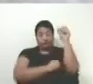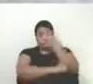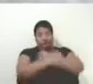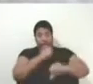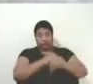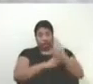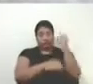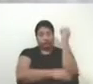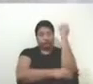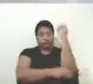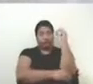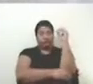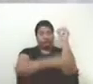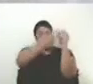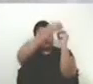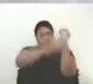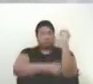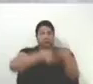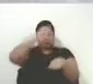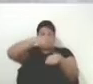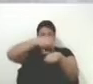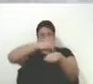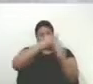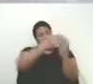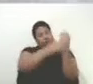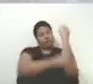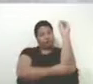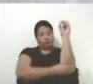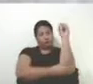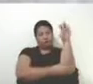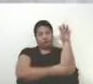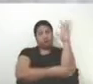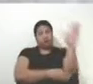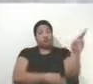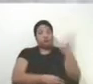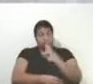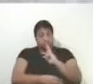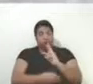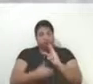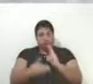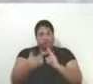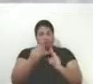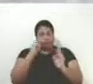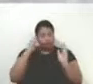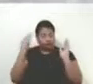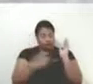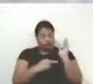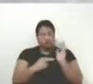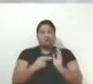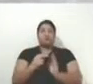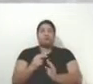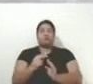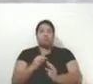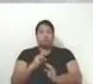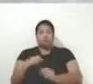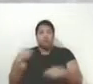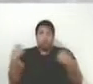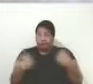passada, já houve uma resposta dizendo que já iria fazer a vistoria e, havendo a emergência,